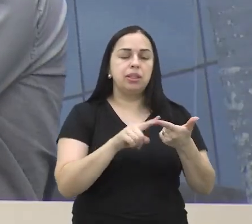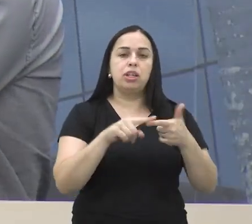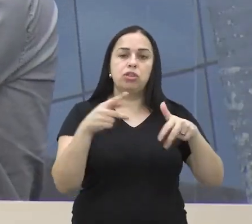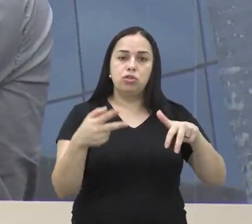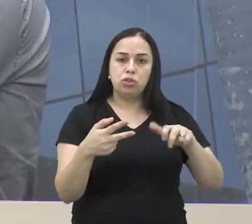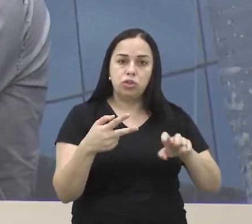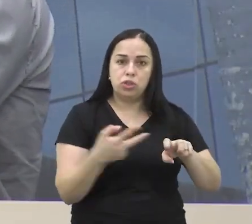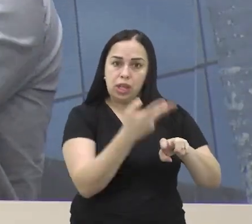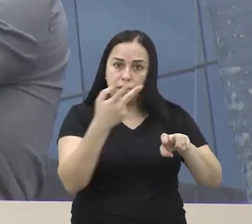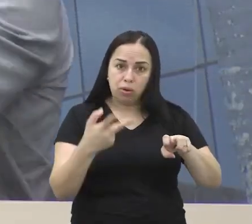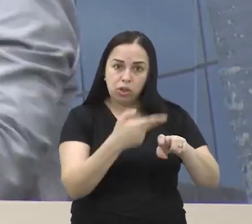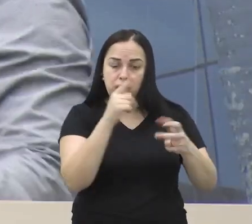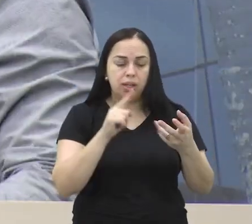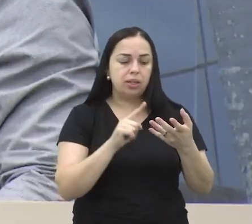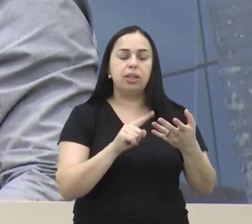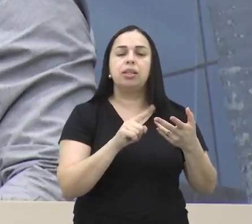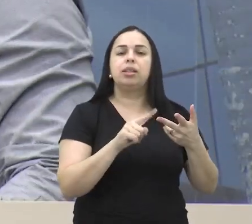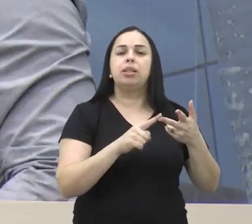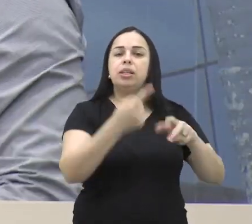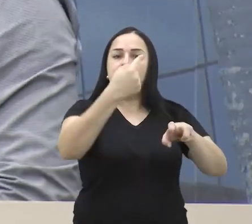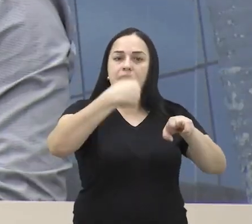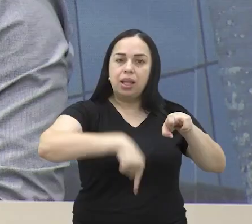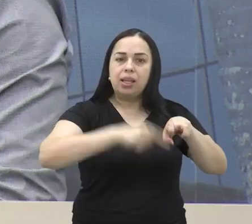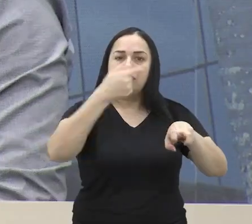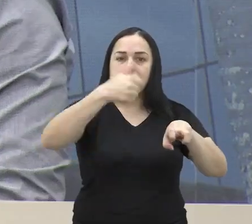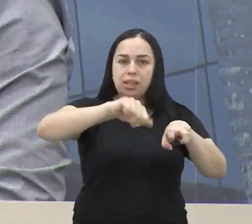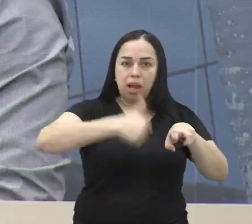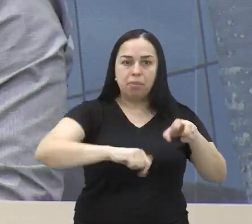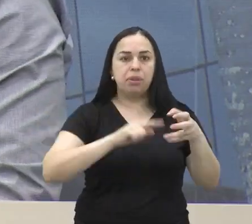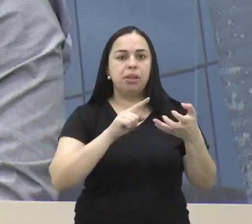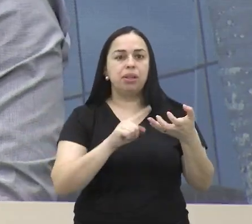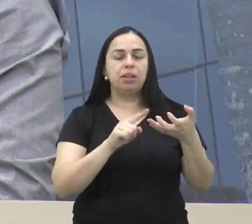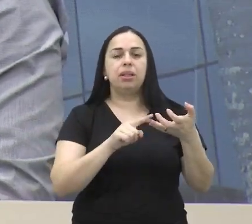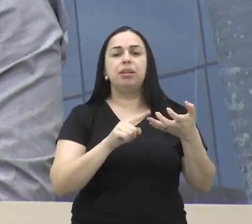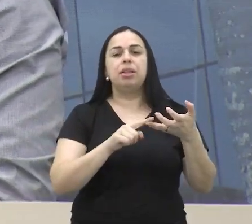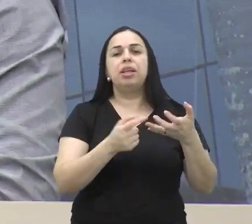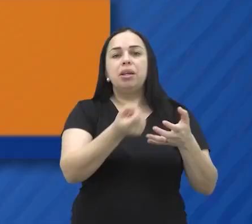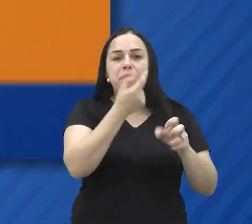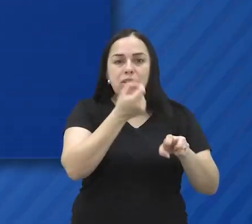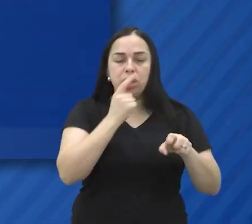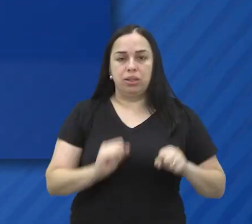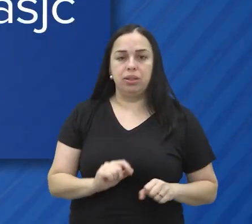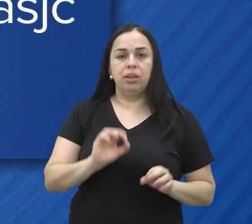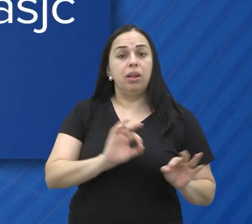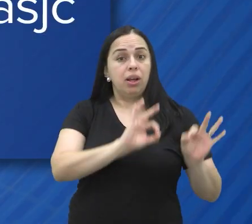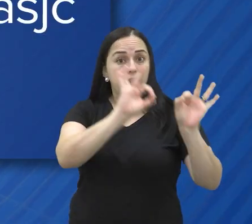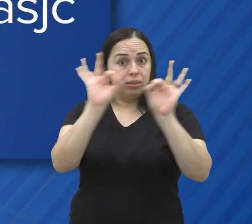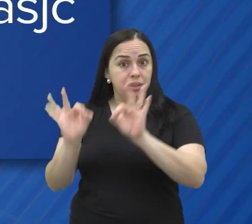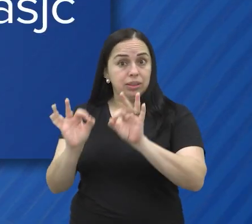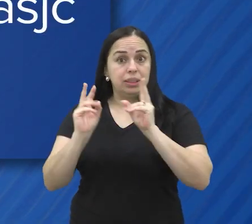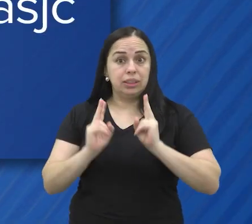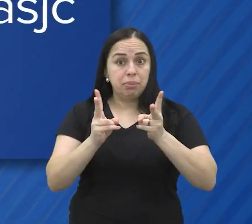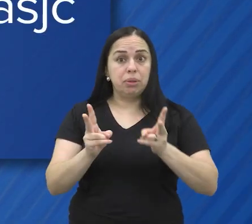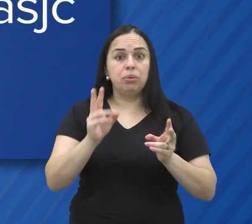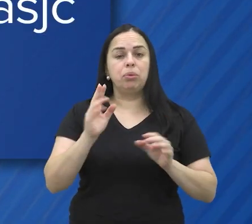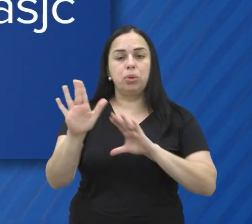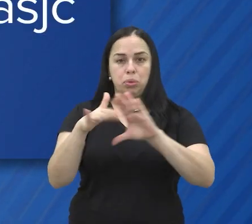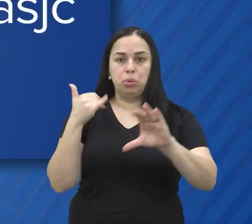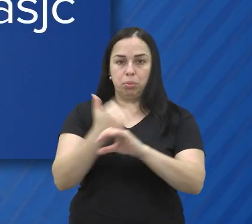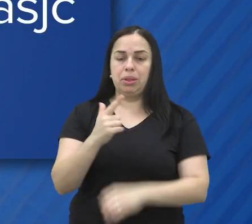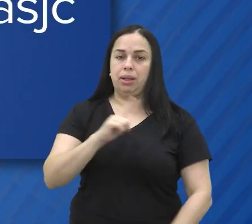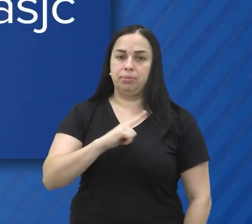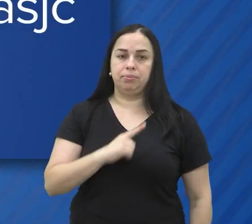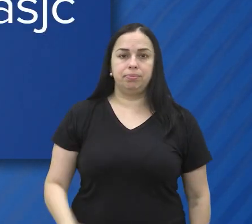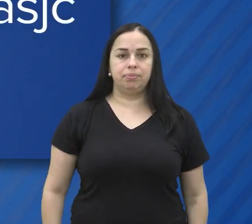como consultas, cirurgias, exames, medicação e internação. A sessão na íntegra você acompanha no